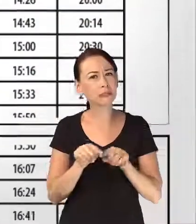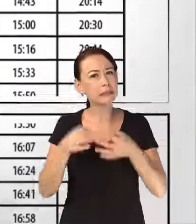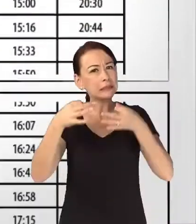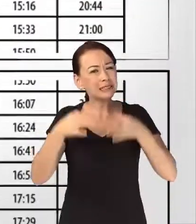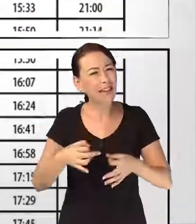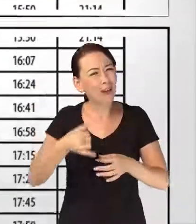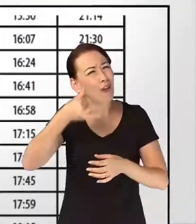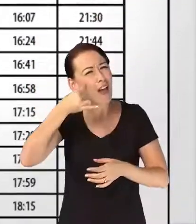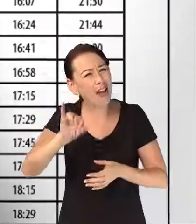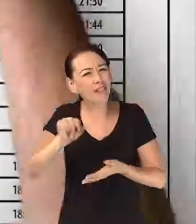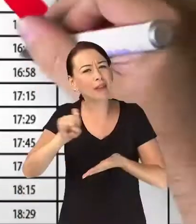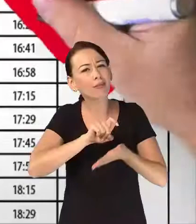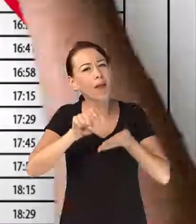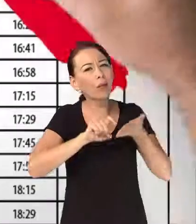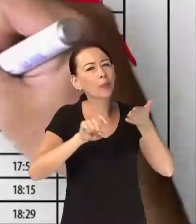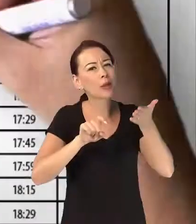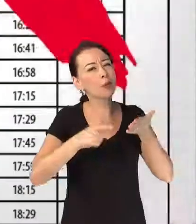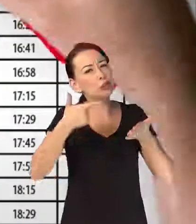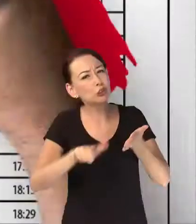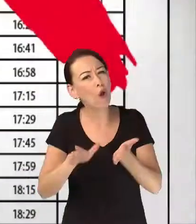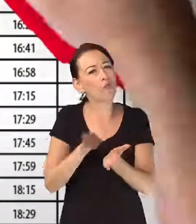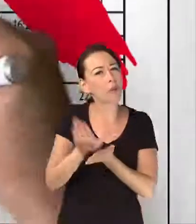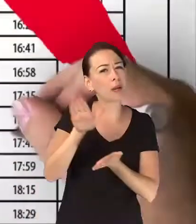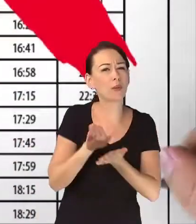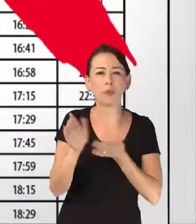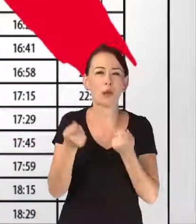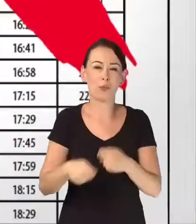documento para evitar reimpressões.